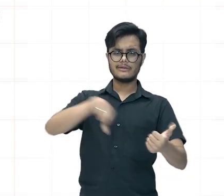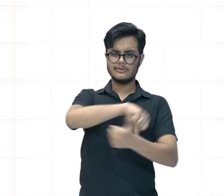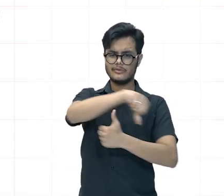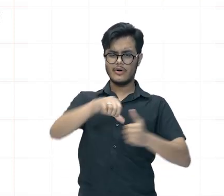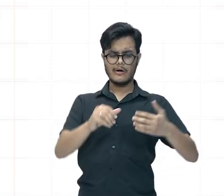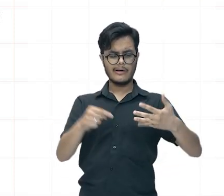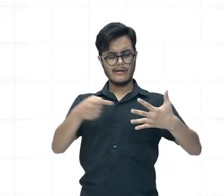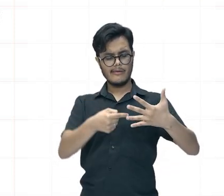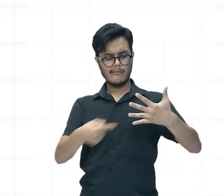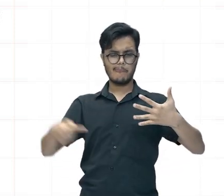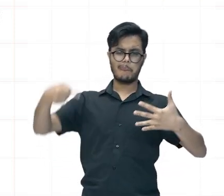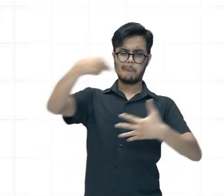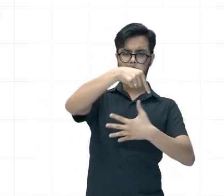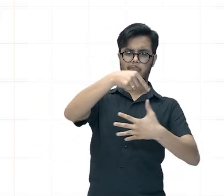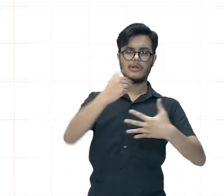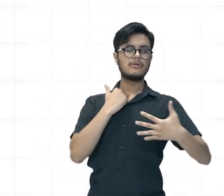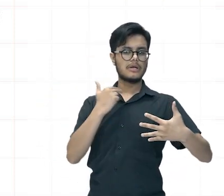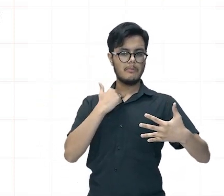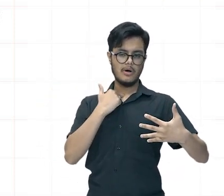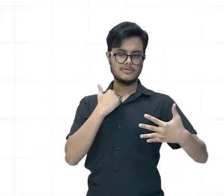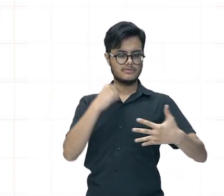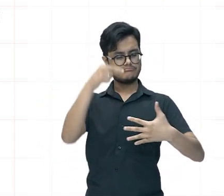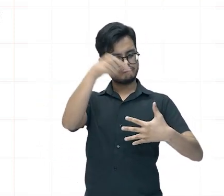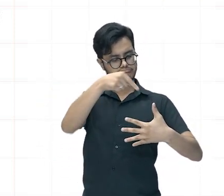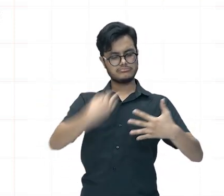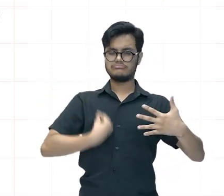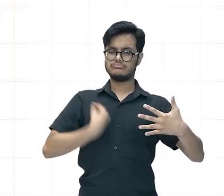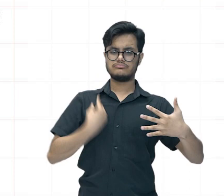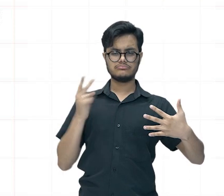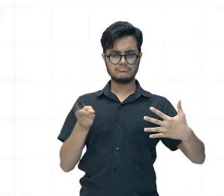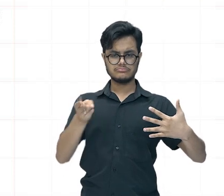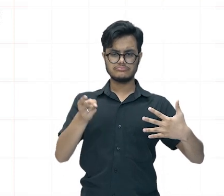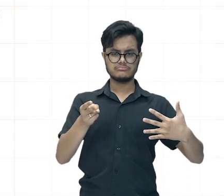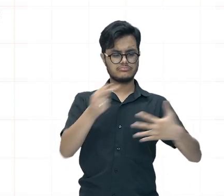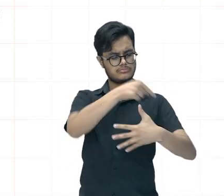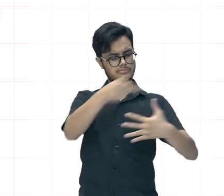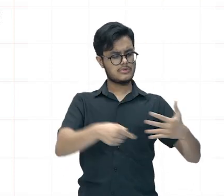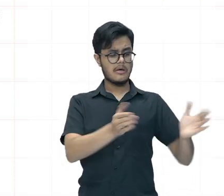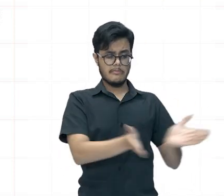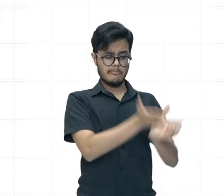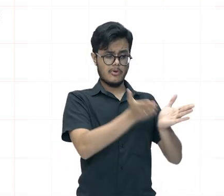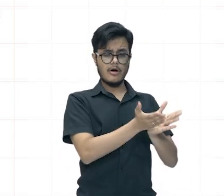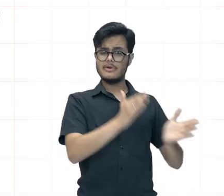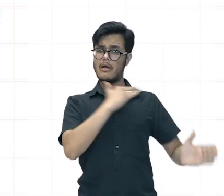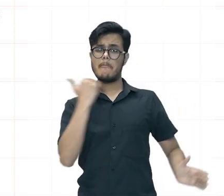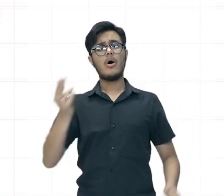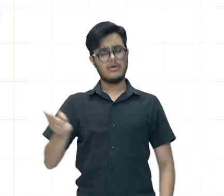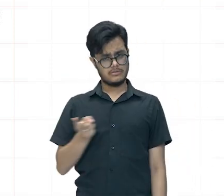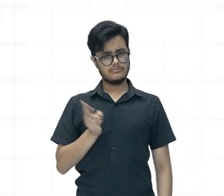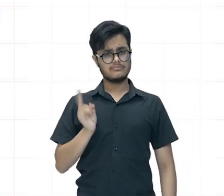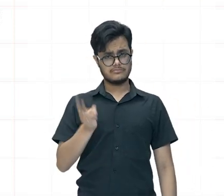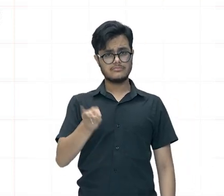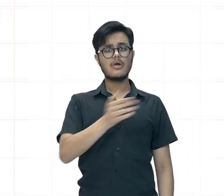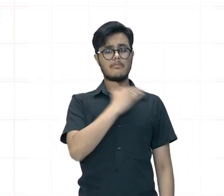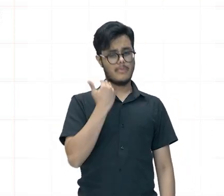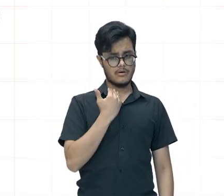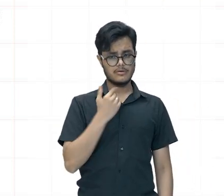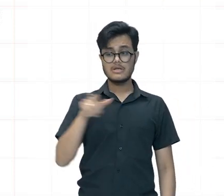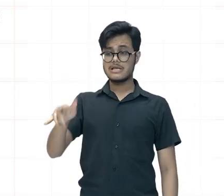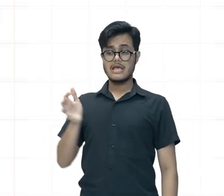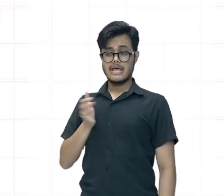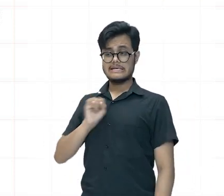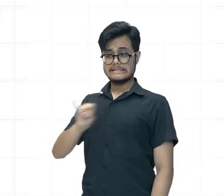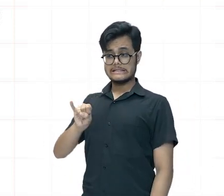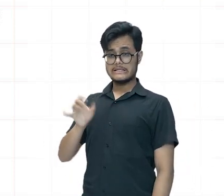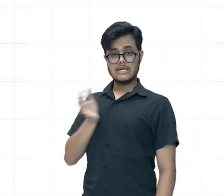mobilidade social, ou seja, o estamento era uma sociedade que, se você nasceu camponês, vai morrer camponês. Se tu nasceu nobre, tu vais, então,